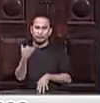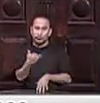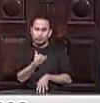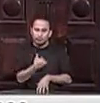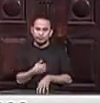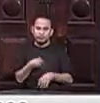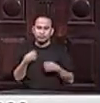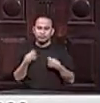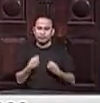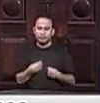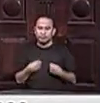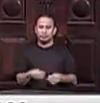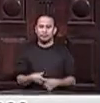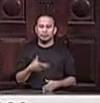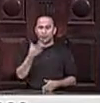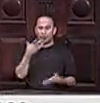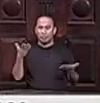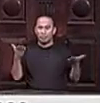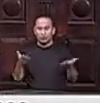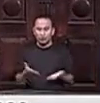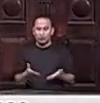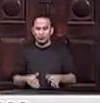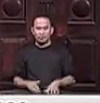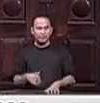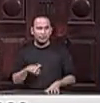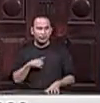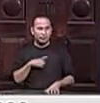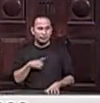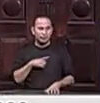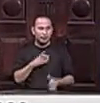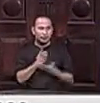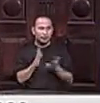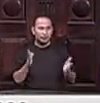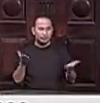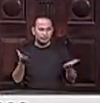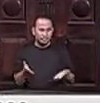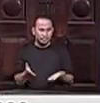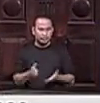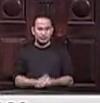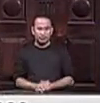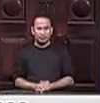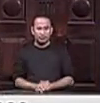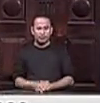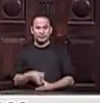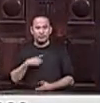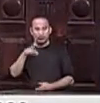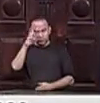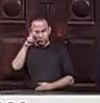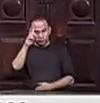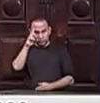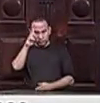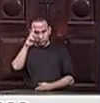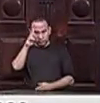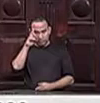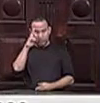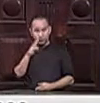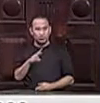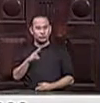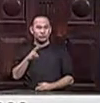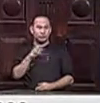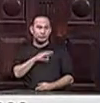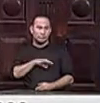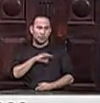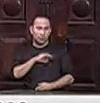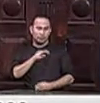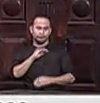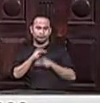senhores, salvaguardam, dariam a possibilidade de nós acabarmos uma medida histórica com super salários no âmbito do